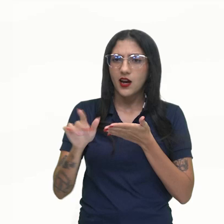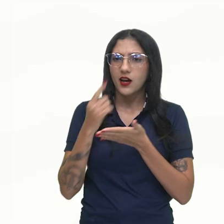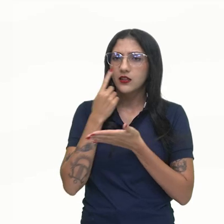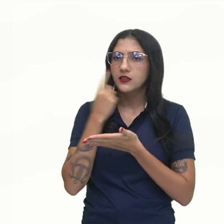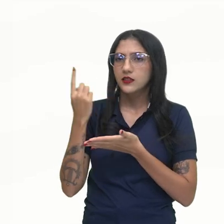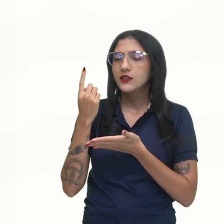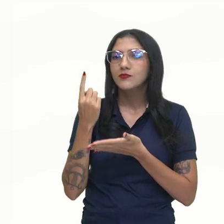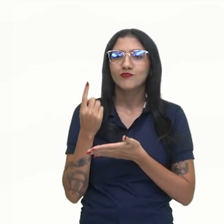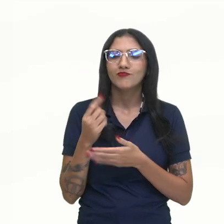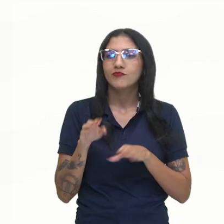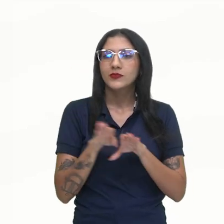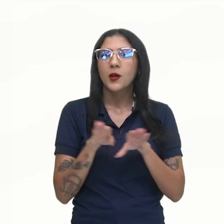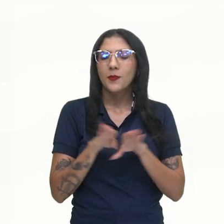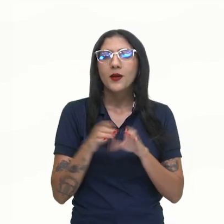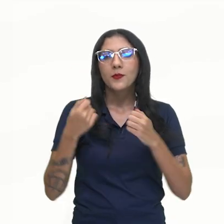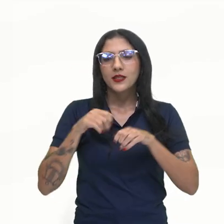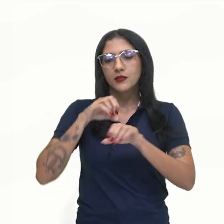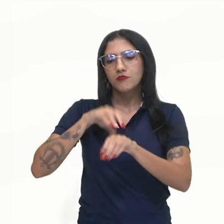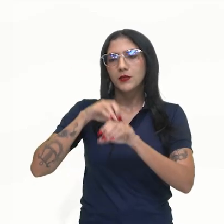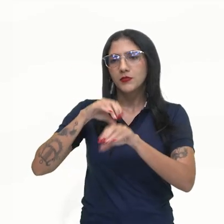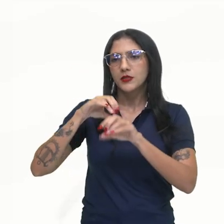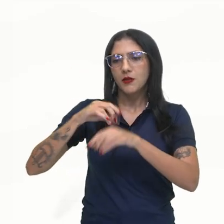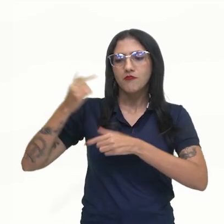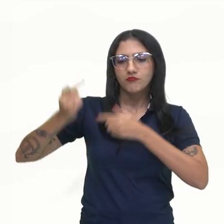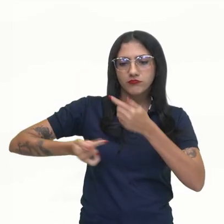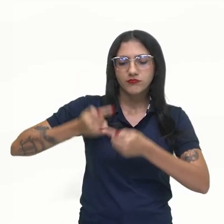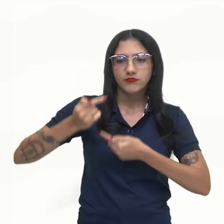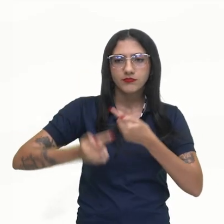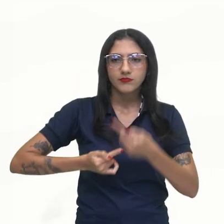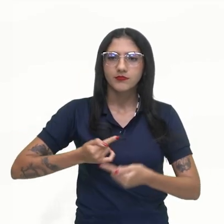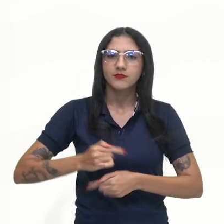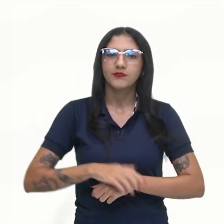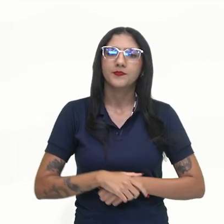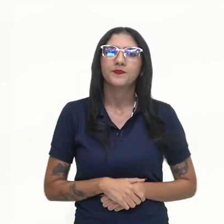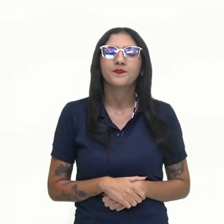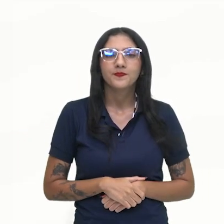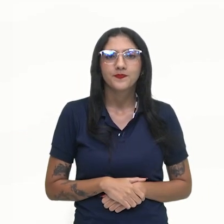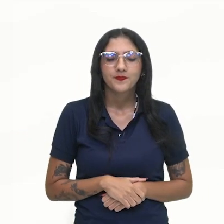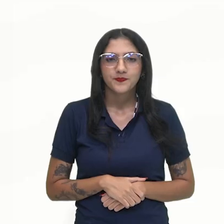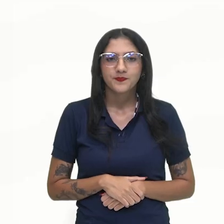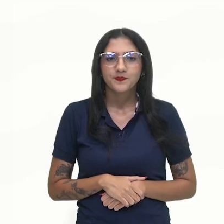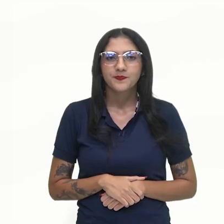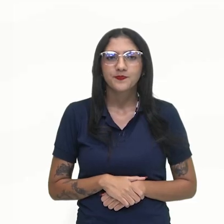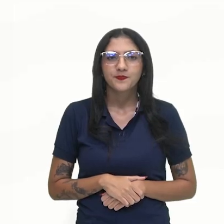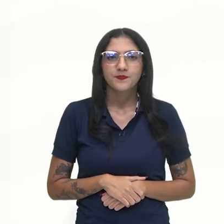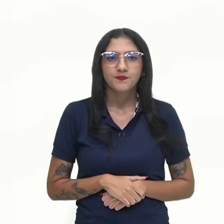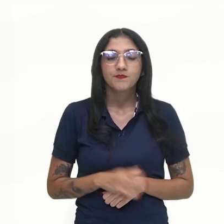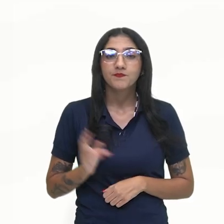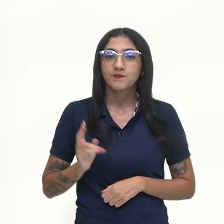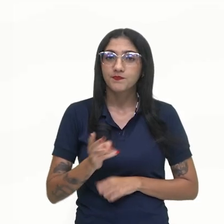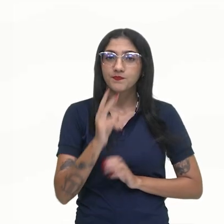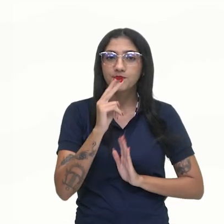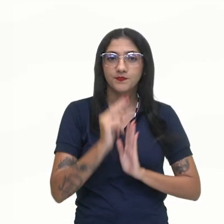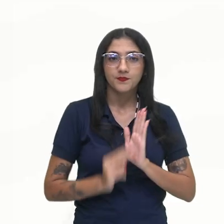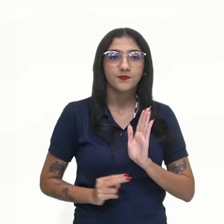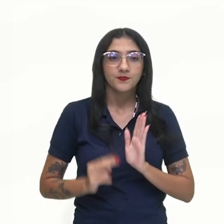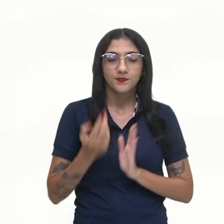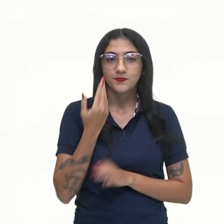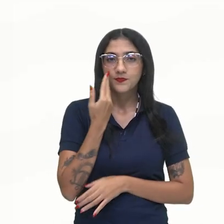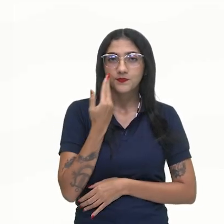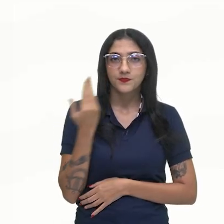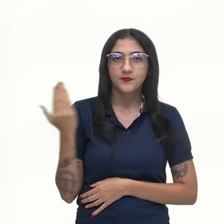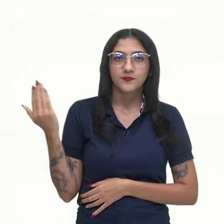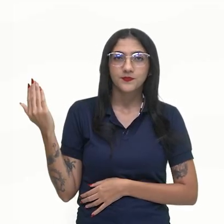línguas morrerem, vão passando de geração em geração. Continuando. During the ceremony,